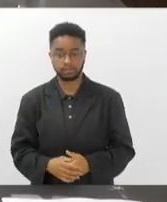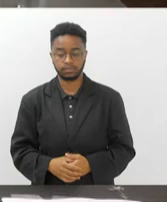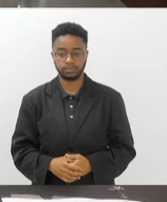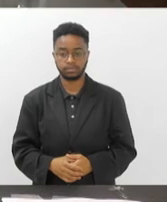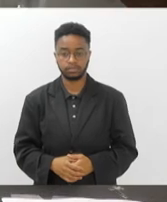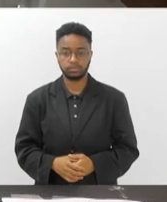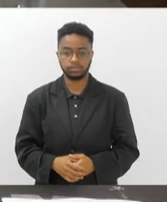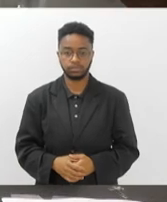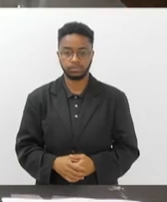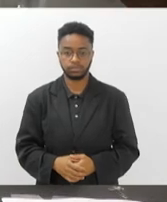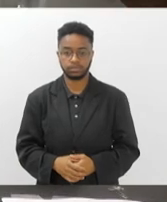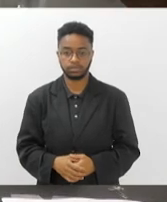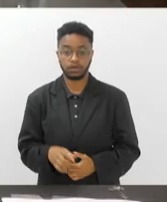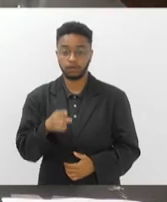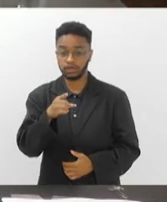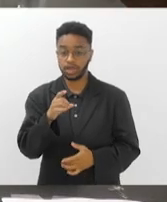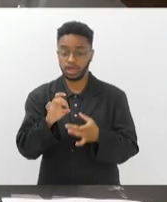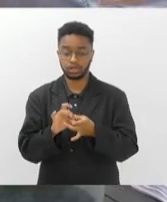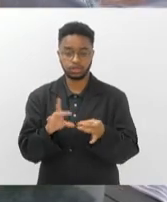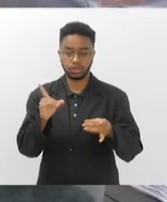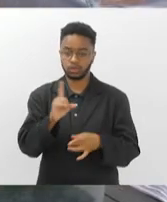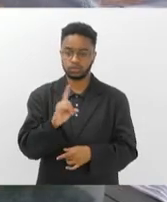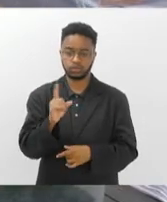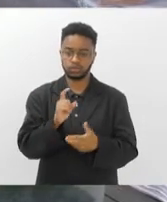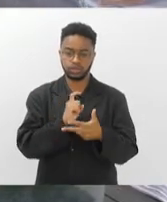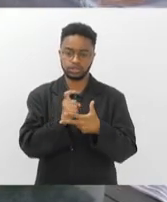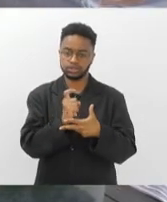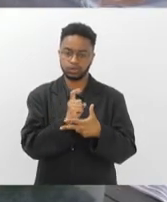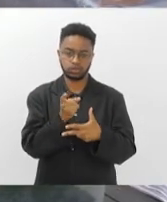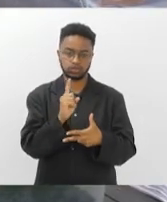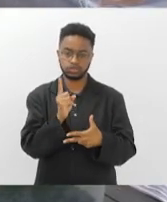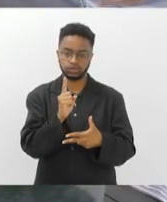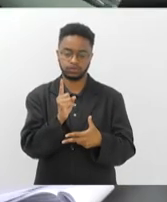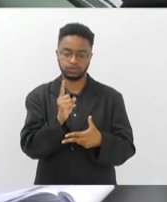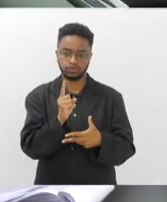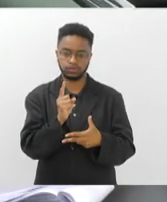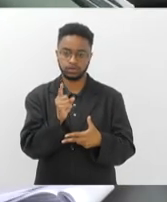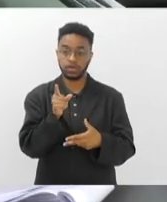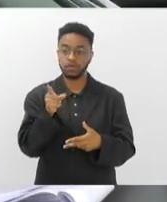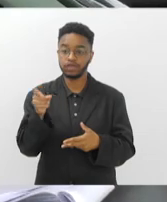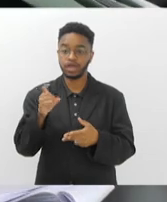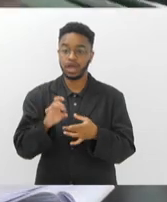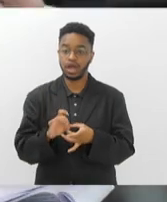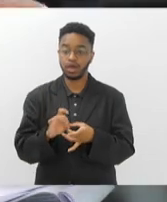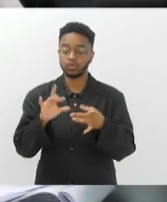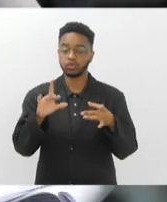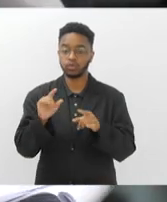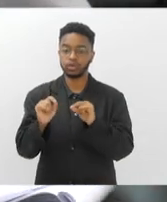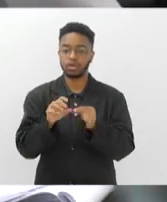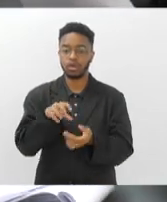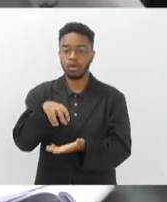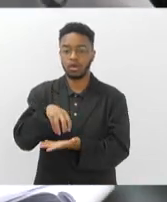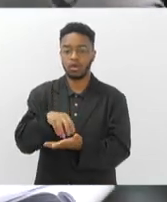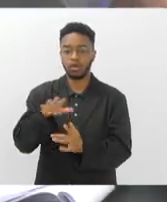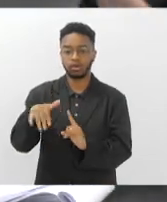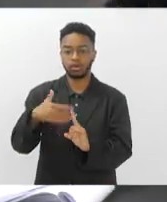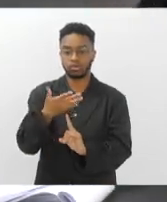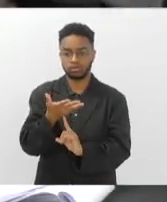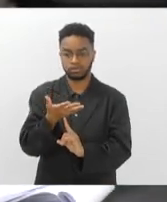Você não está autorizando o Poder Executivo. Você está autorizando o órgão